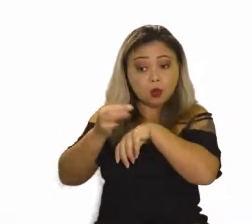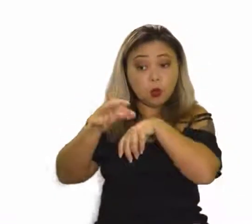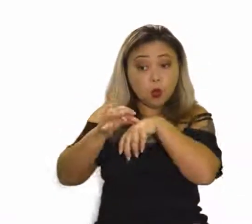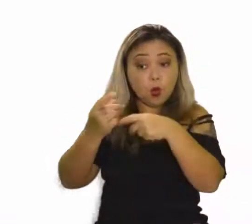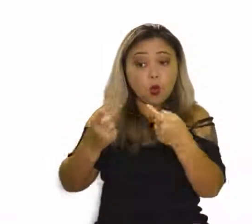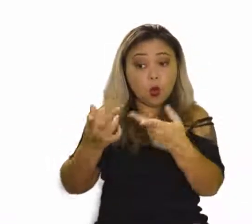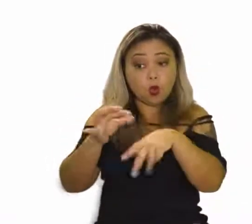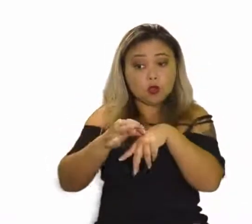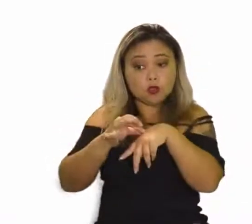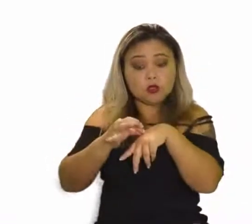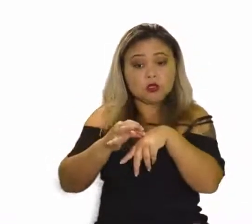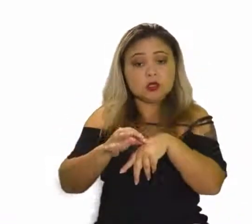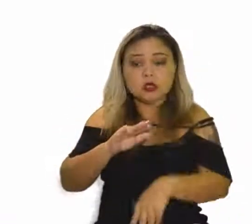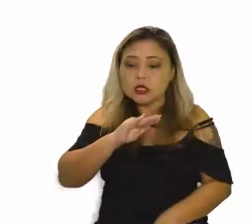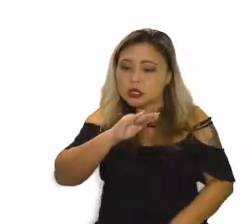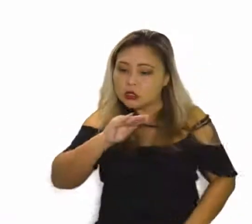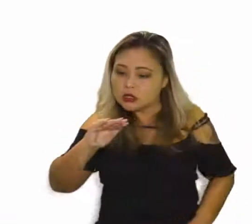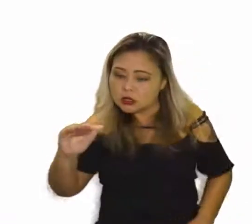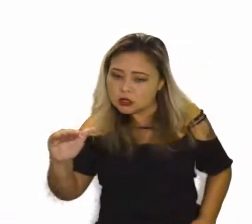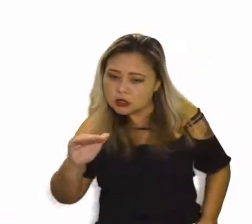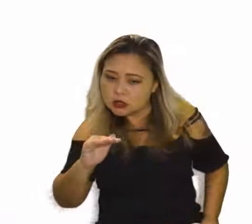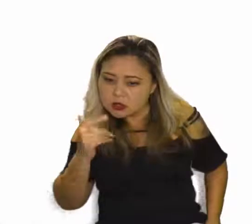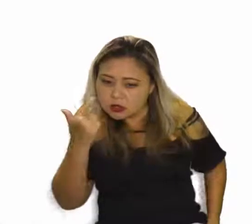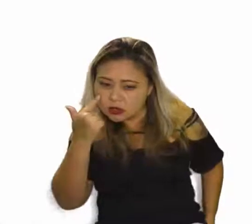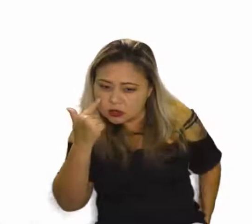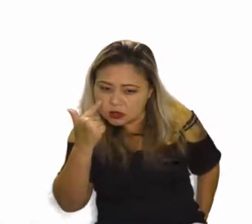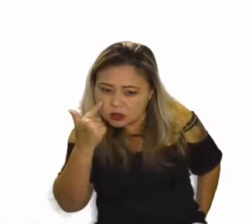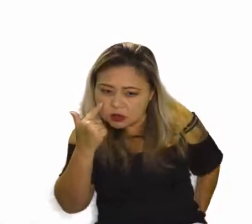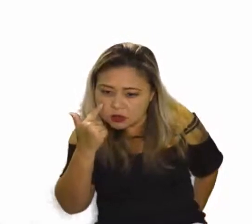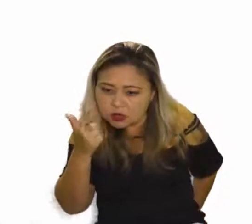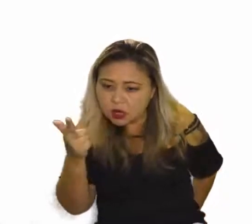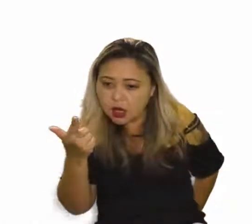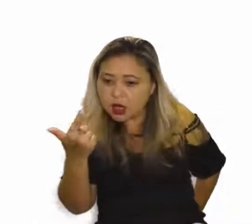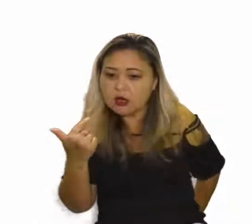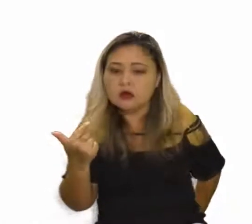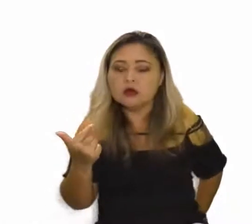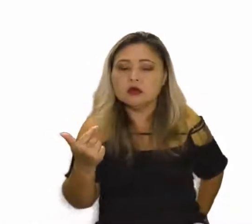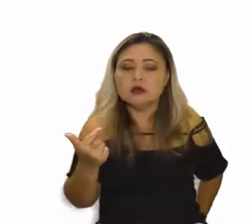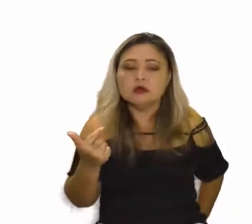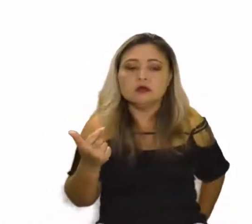esse chão aí, deixa eu ver se dá para aumentar.